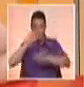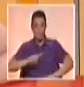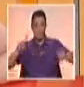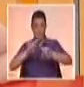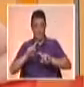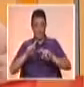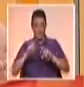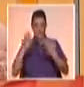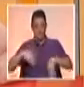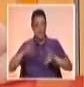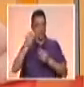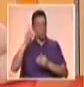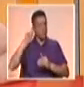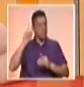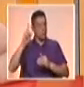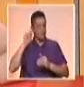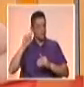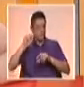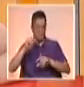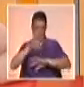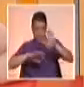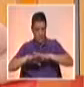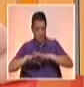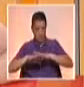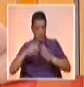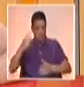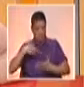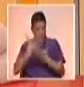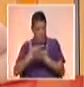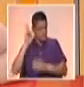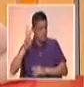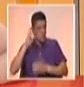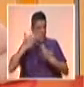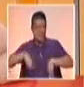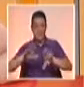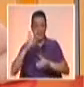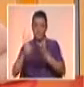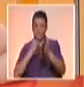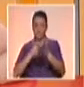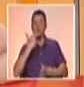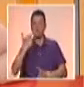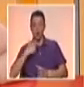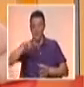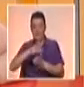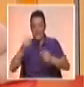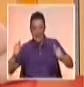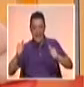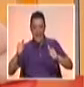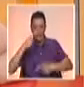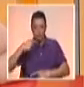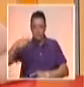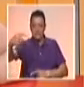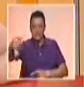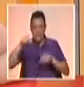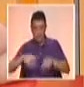é? E é importante que isso seja potenciado. Agora é preciso haver respostas didáticas especializadas